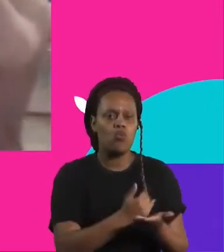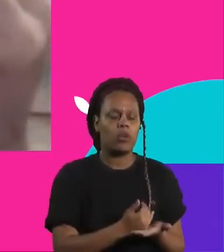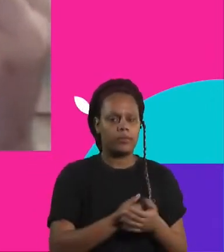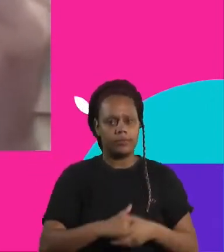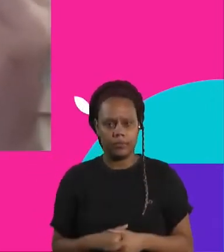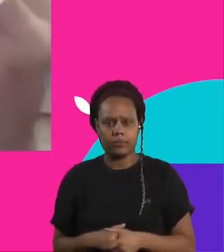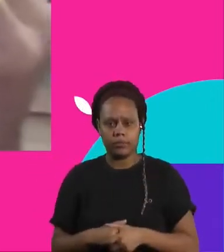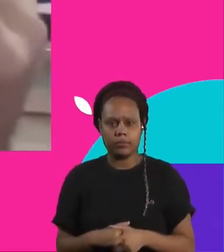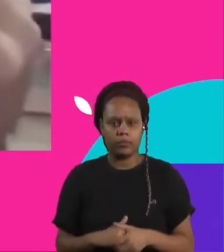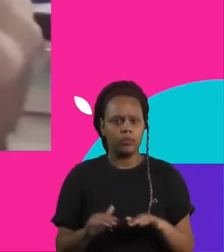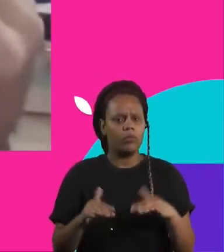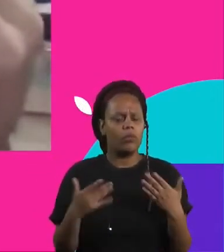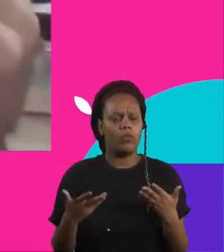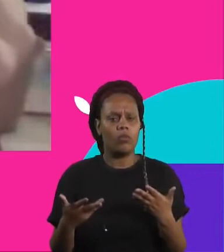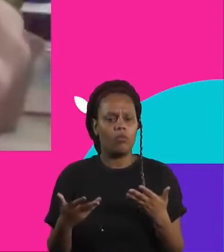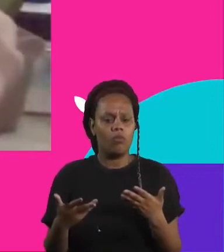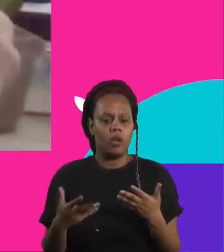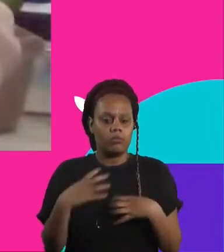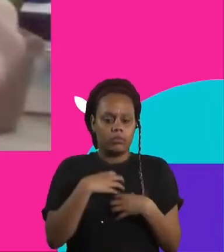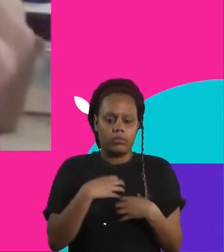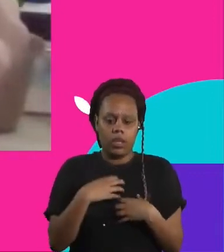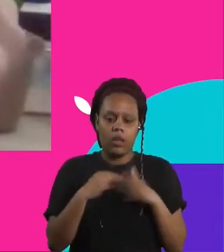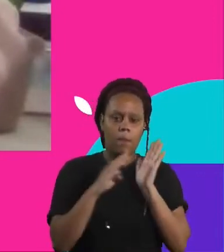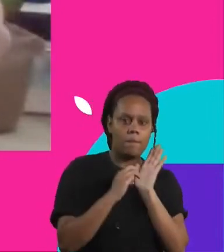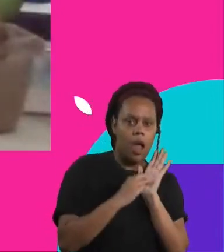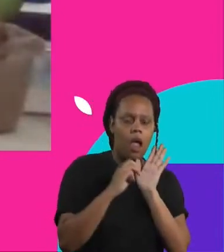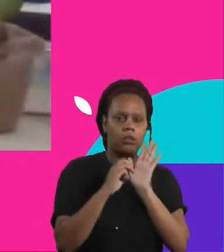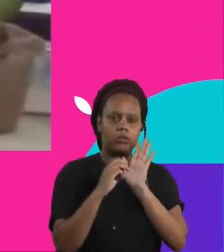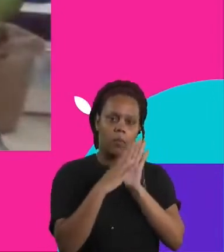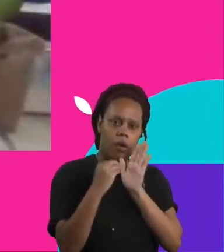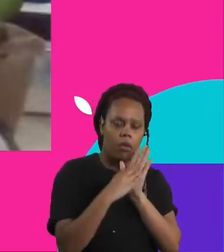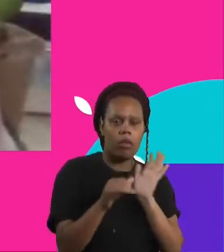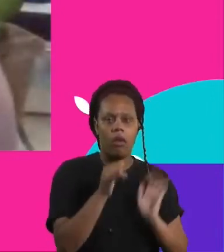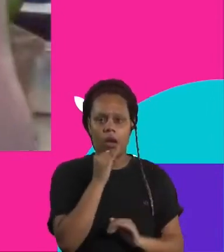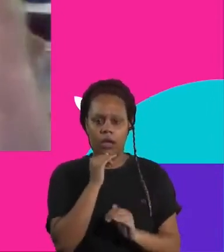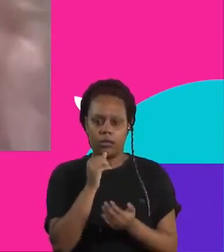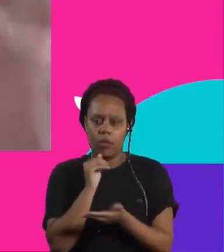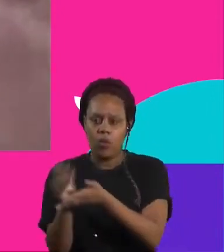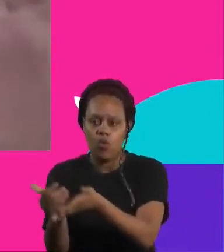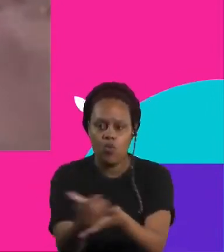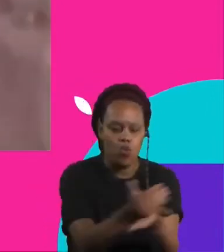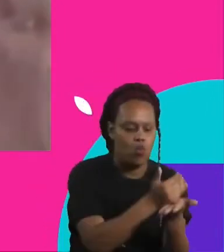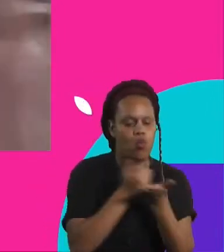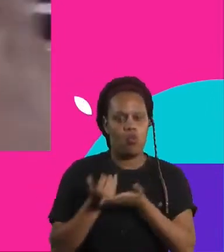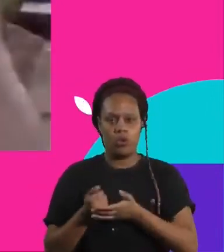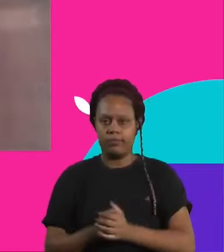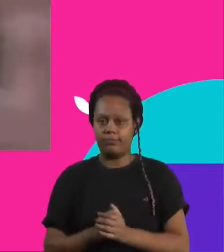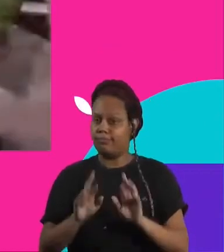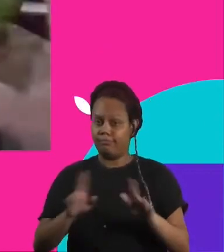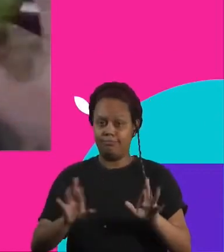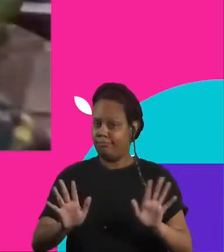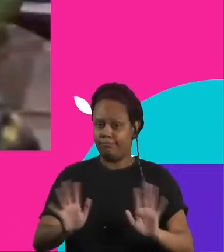daí dos dados, quais vão ser as formas de coleta e o tempo de coleta e a análise. Assim, não é uma receita de bolo, porque